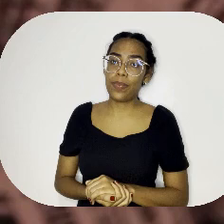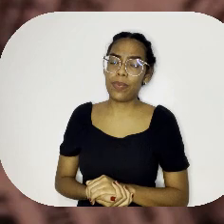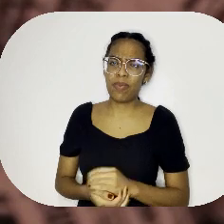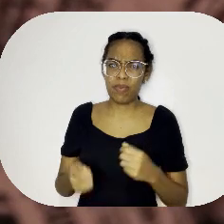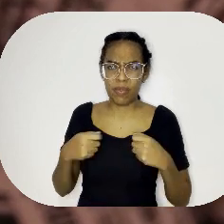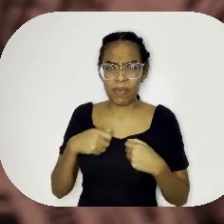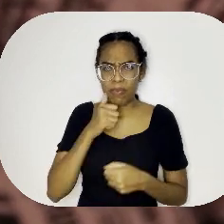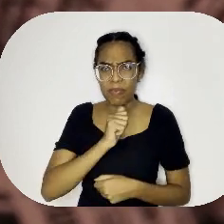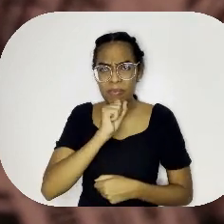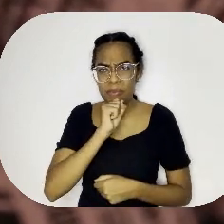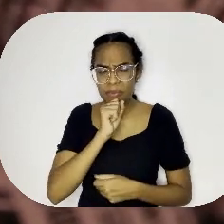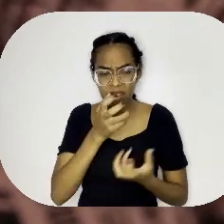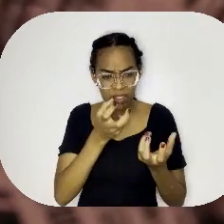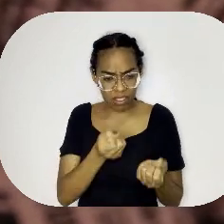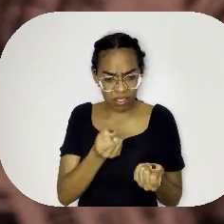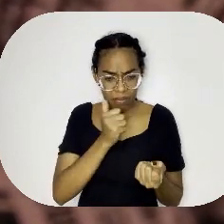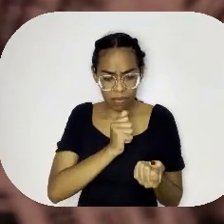Pra satisfazer a minha mãe?